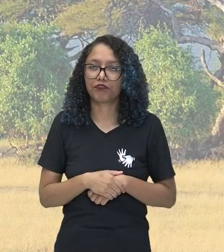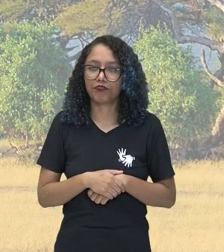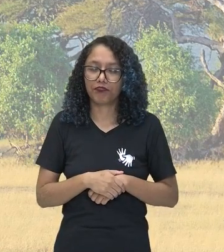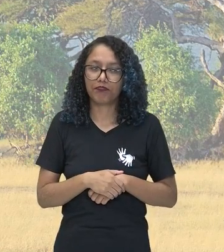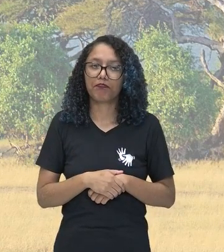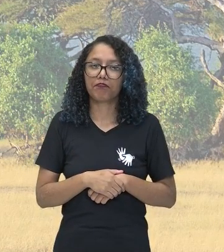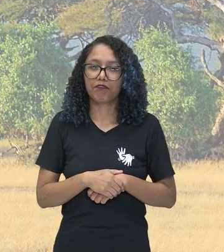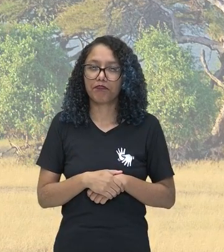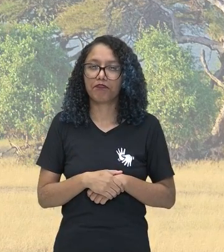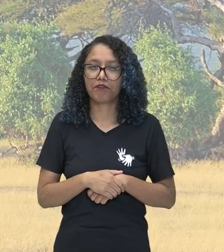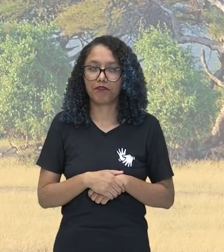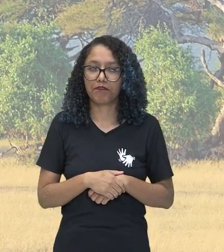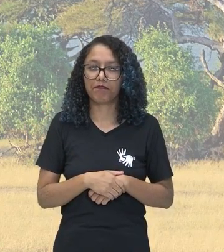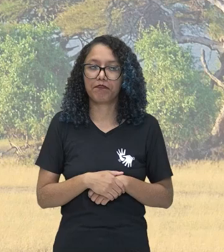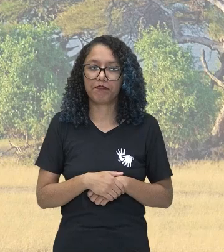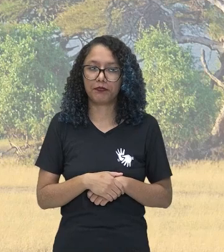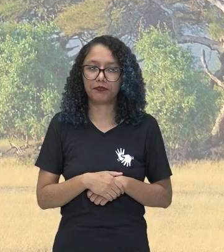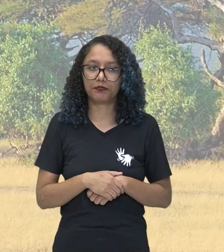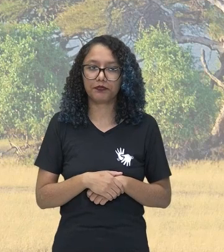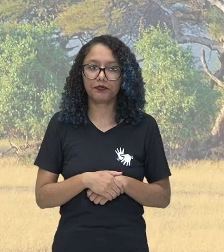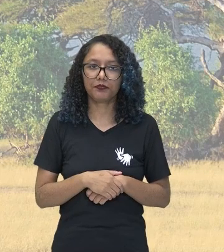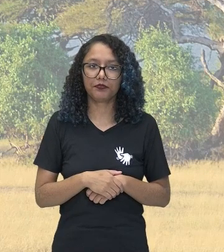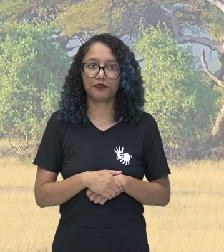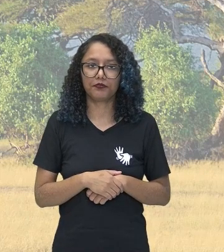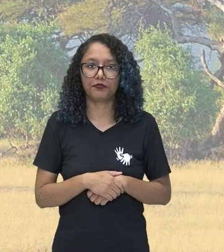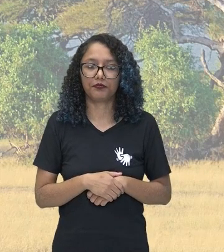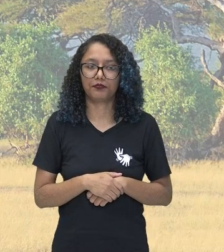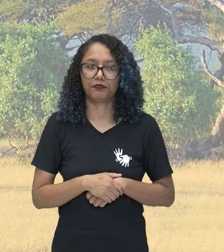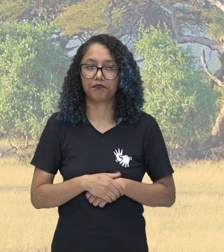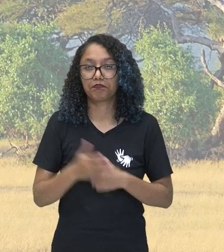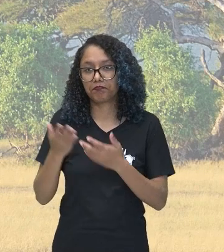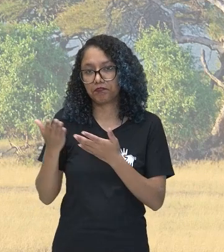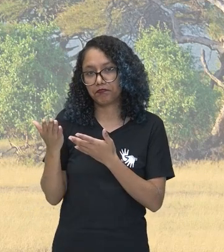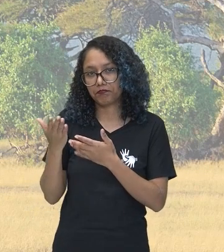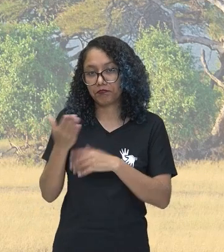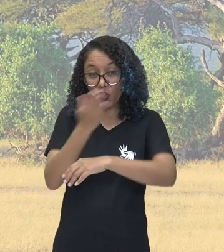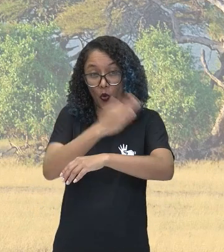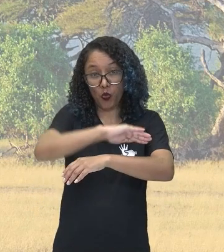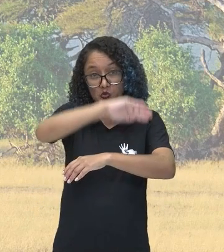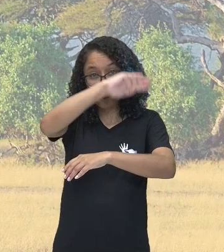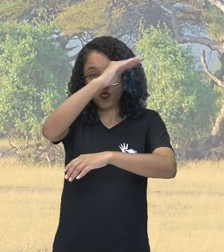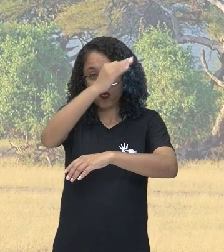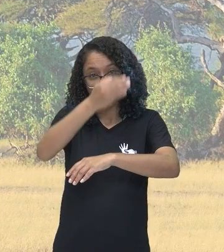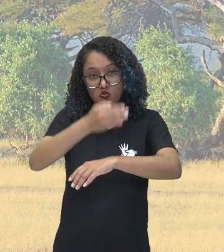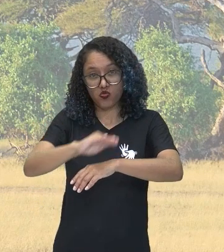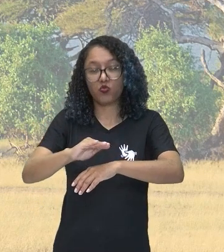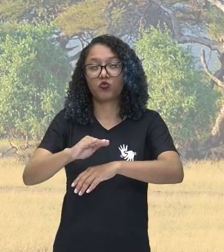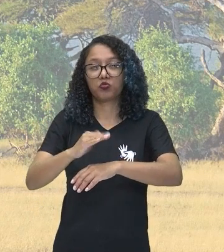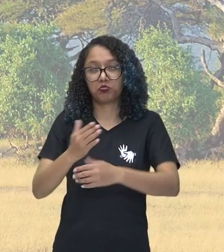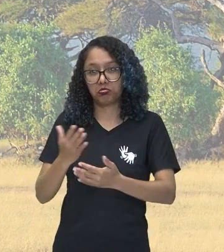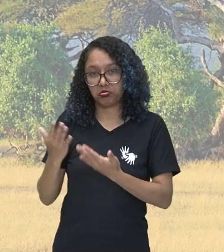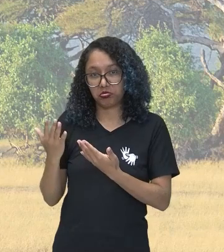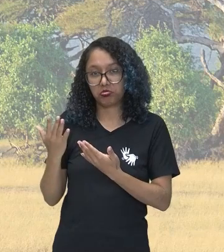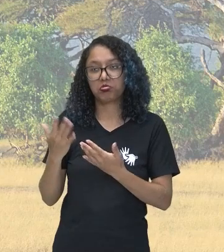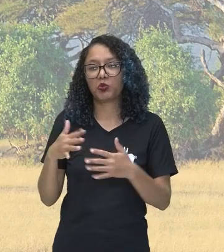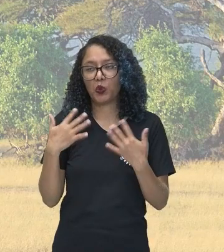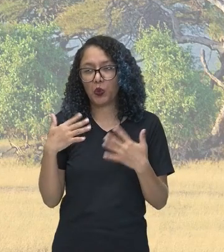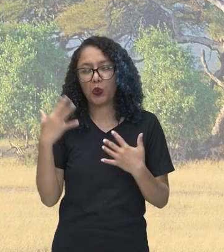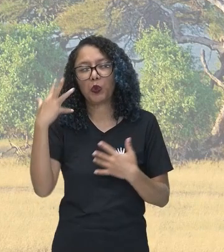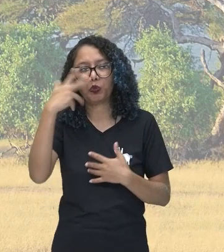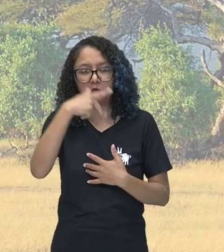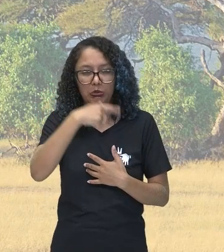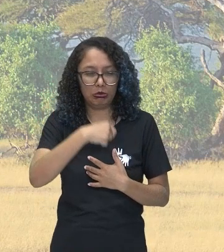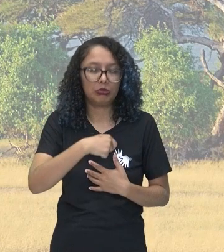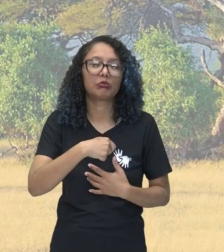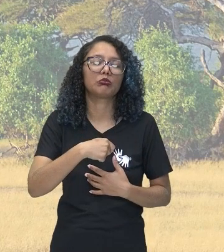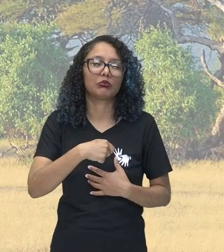Kilimanjaro, né? Que aqui vocês podem ver esse Monte Kilimanjaro pela sua paisagem, pela sua beleza.